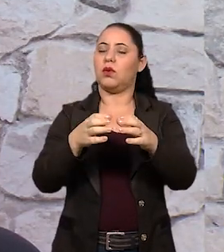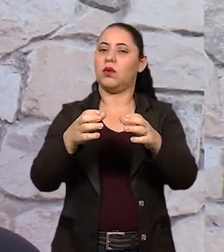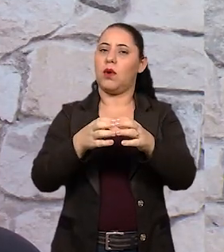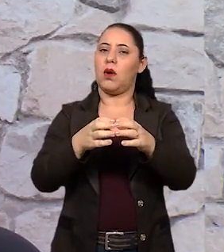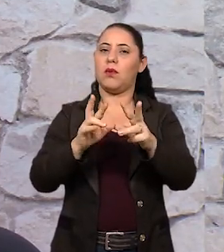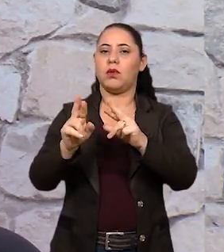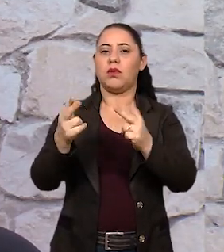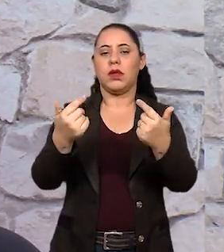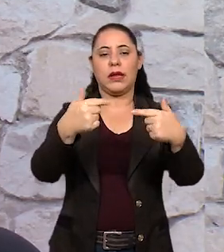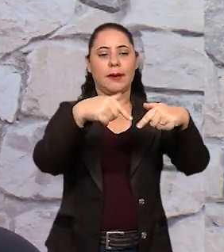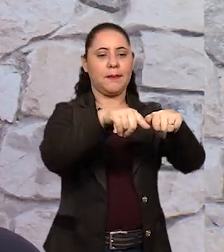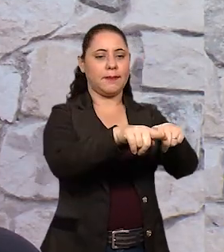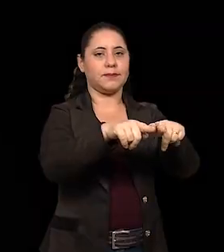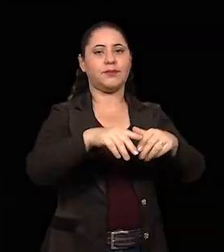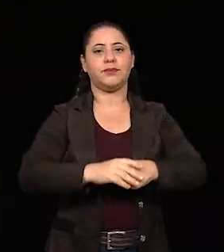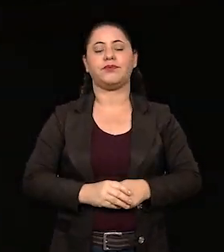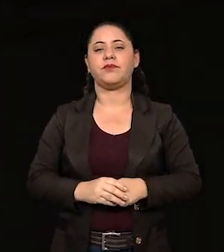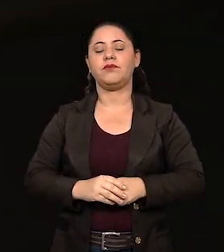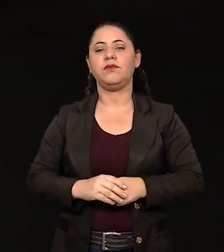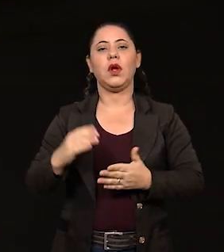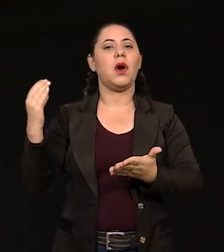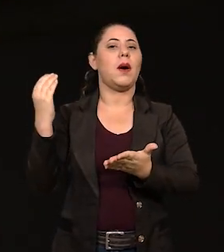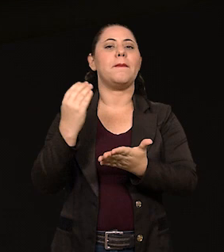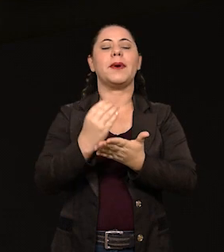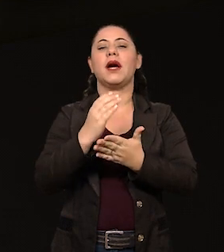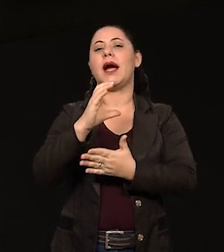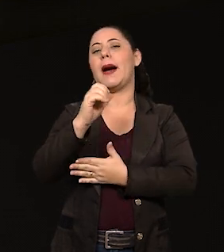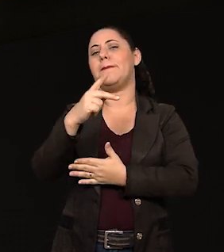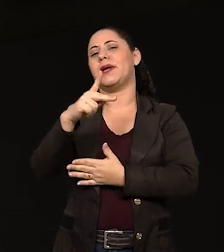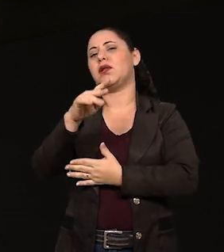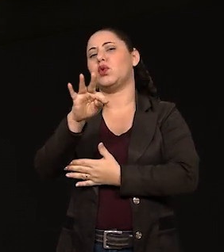Demolei estabelece parcerias. Os